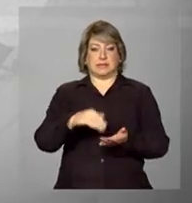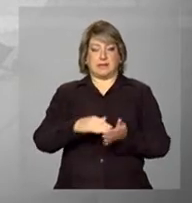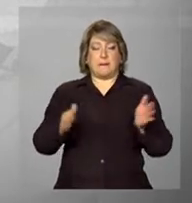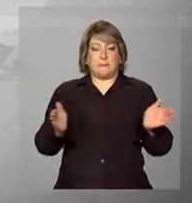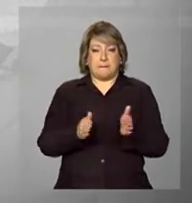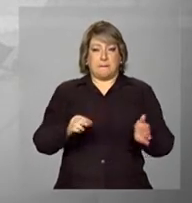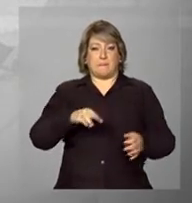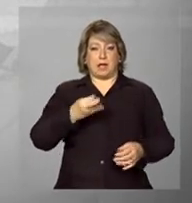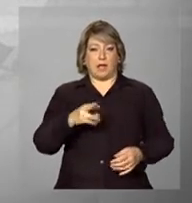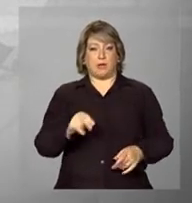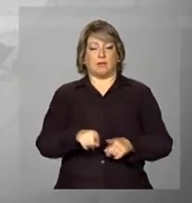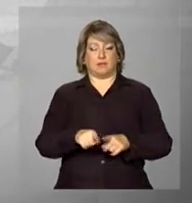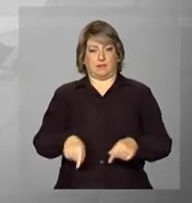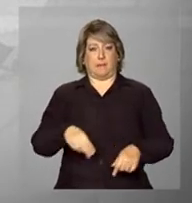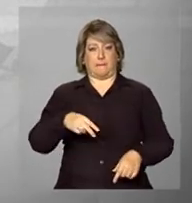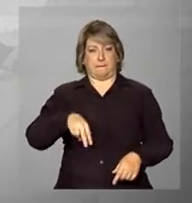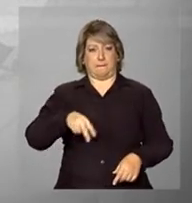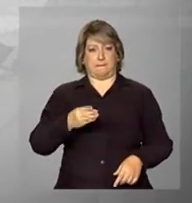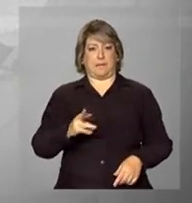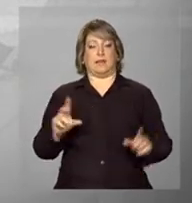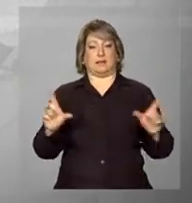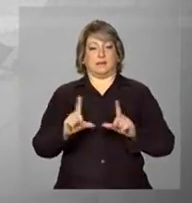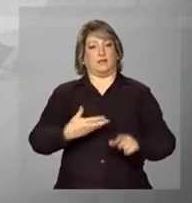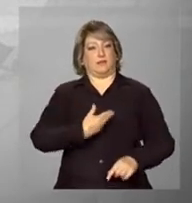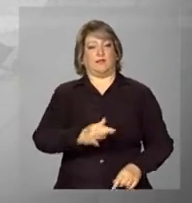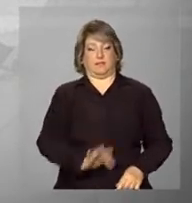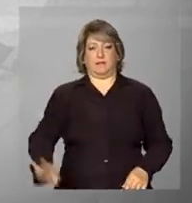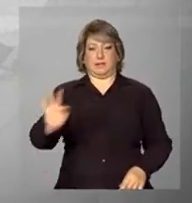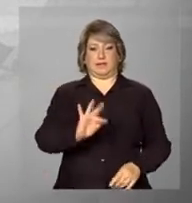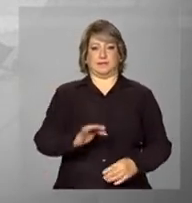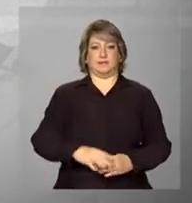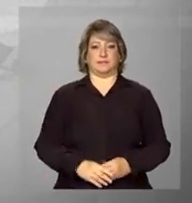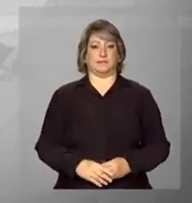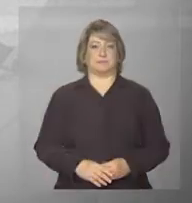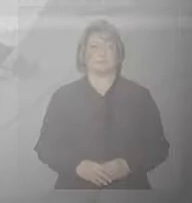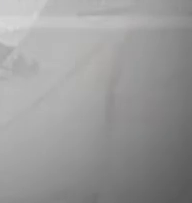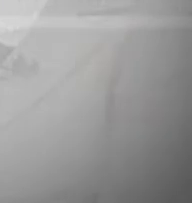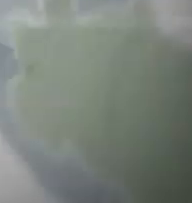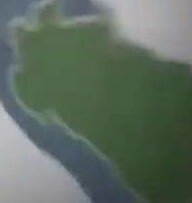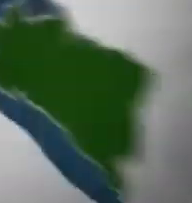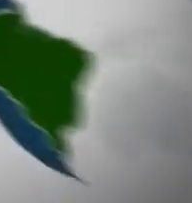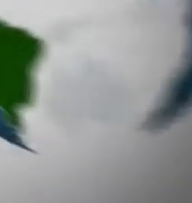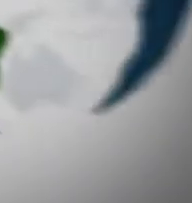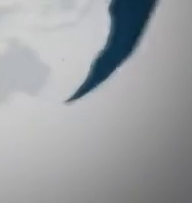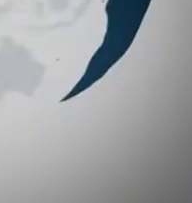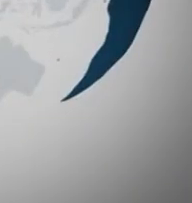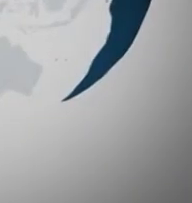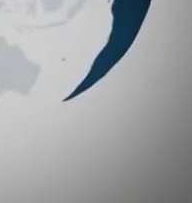Micro e Pequena Empresa. Continue com a gente na NBR, a TV do Governo Federal.